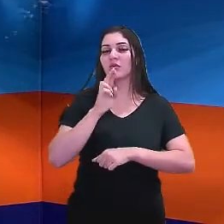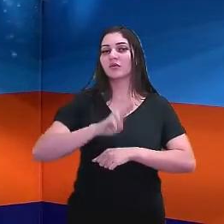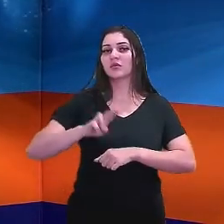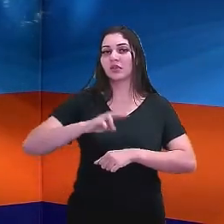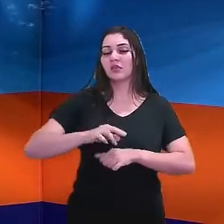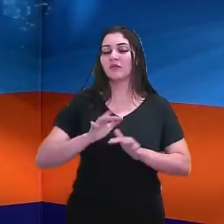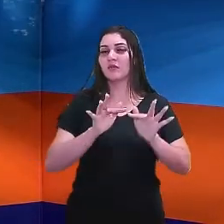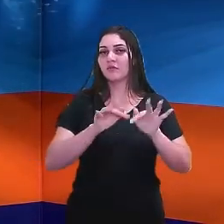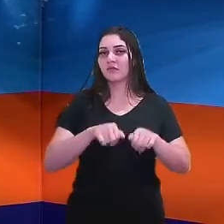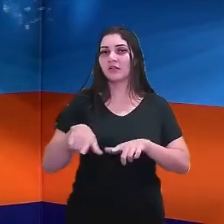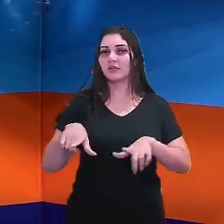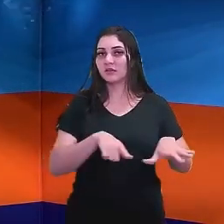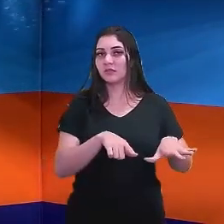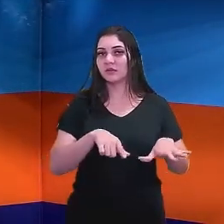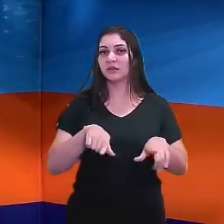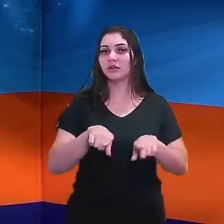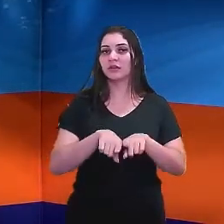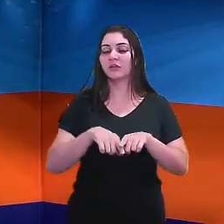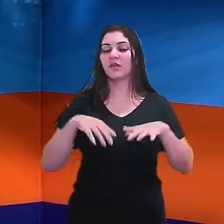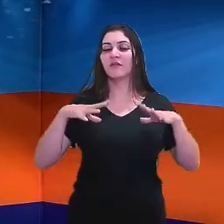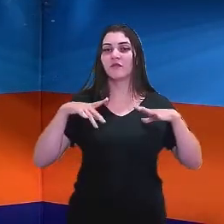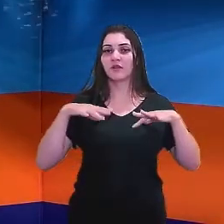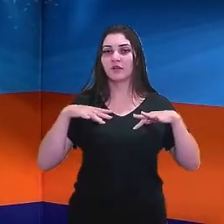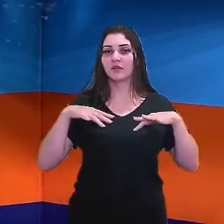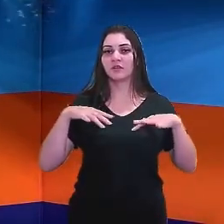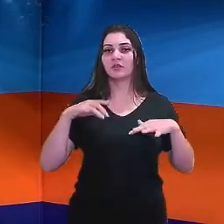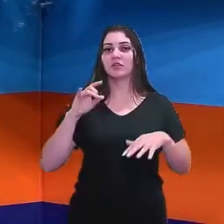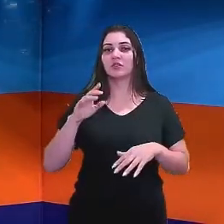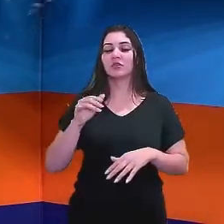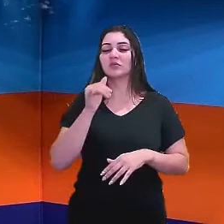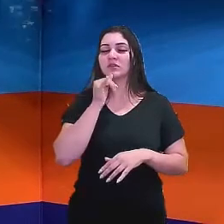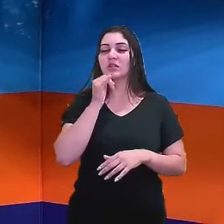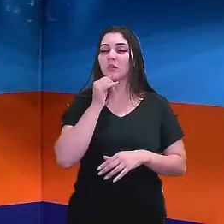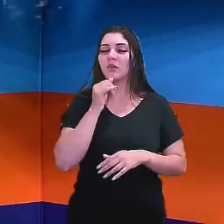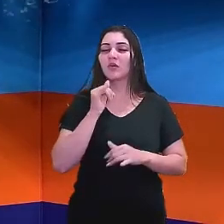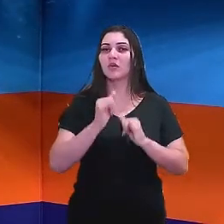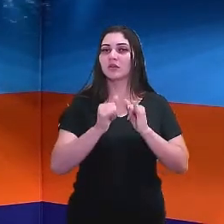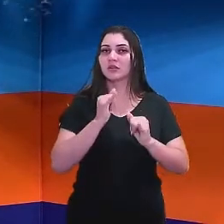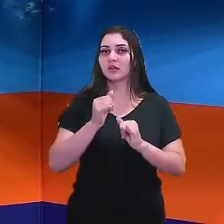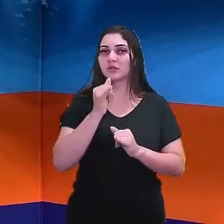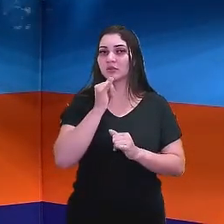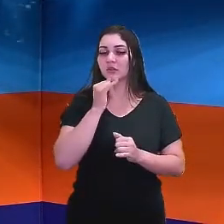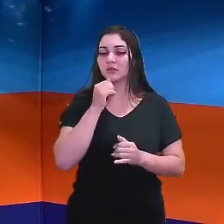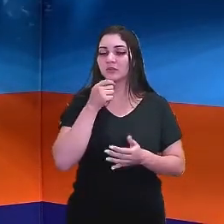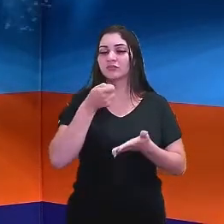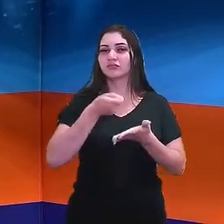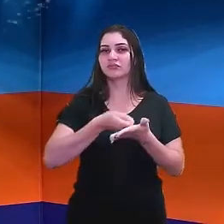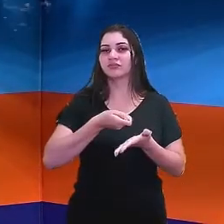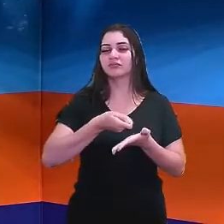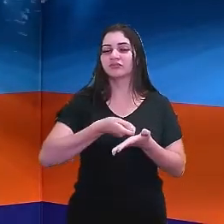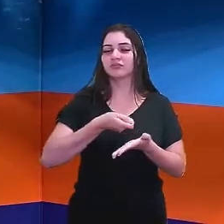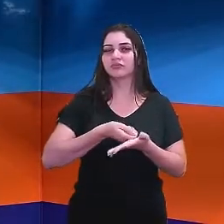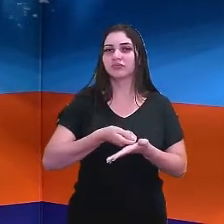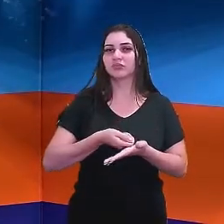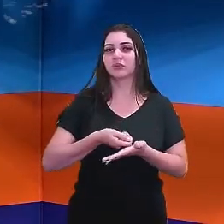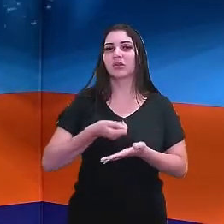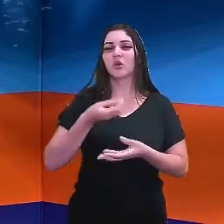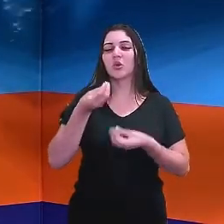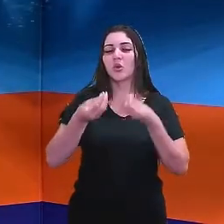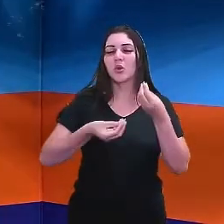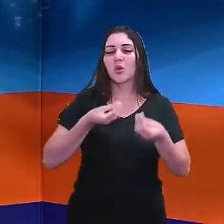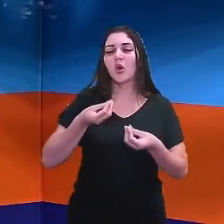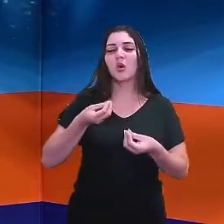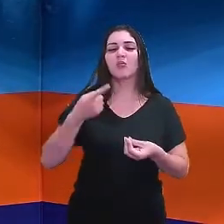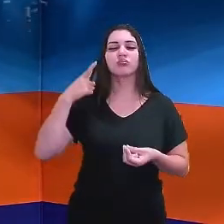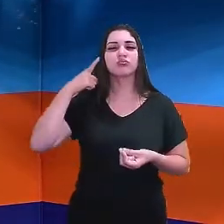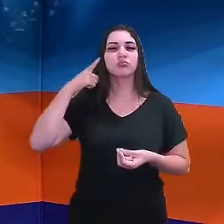e feriados, que a gente só pagava um pulso. E era internet de escada, que a gente clicava lá para discar e ficava zoado, como se a gente estivesse